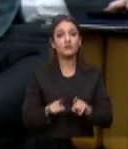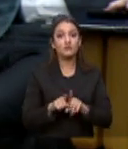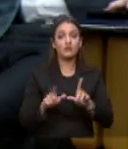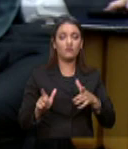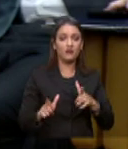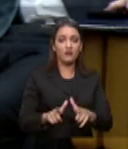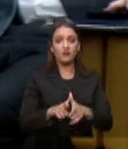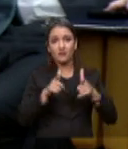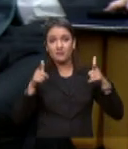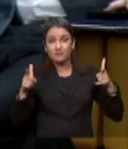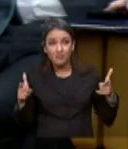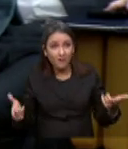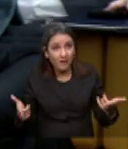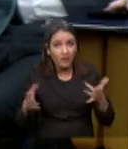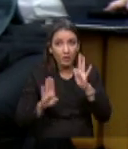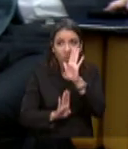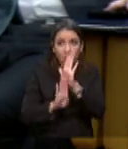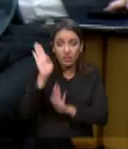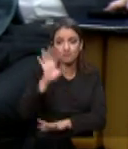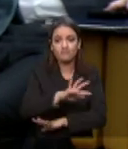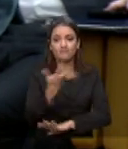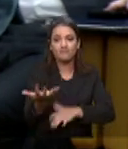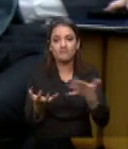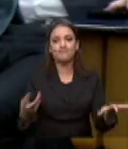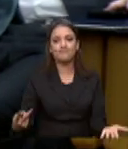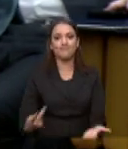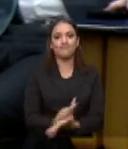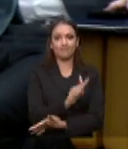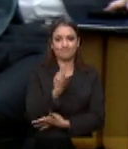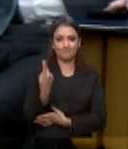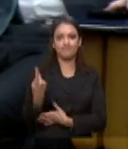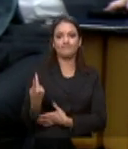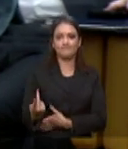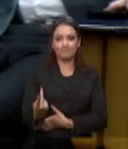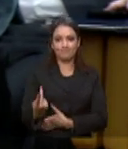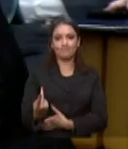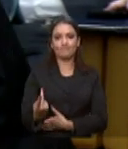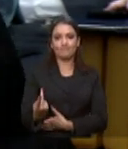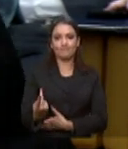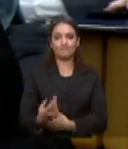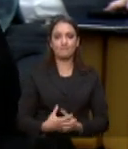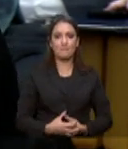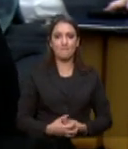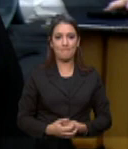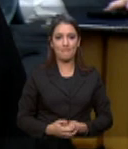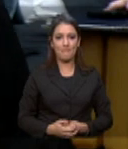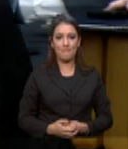maiores índices de desmatamento desde que o sistema DETER do INPE passou a operar.